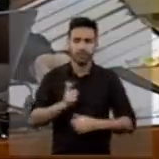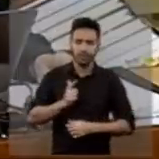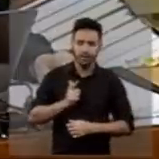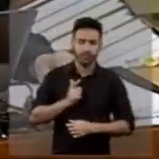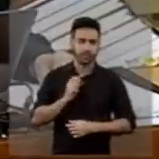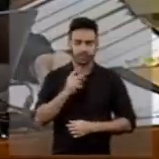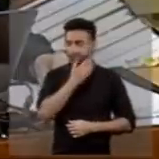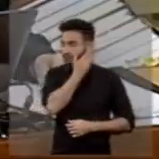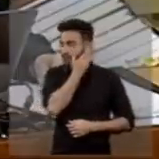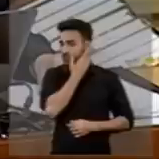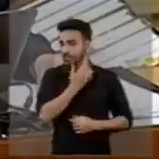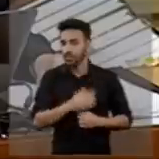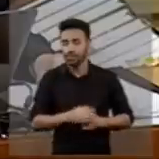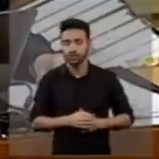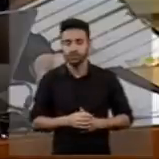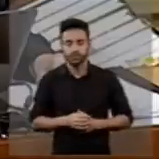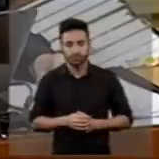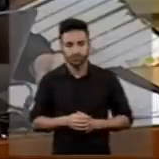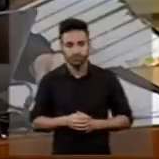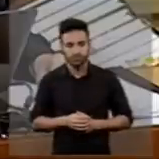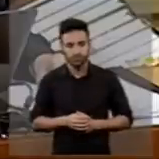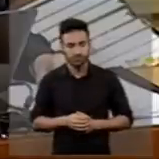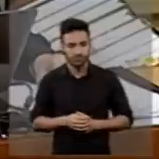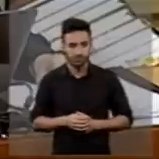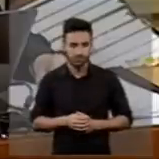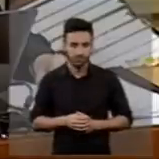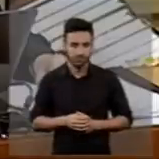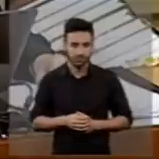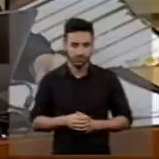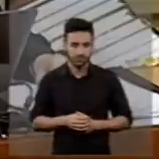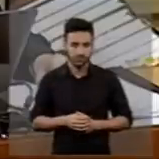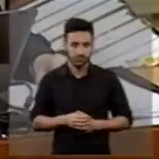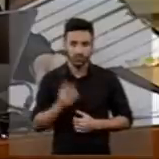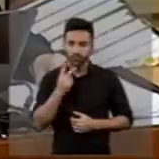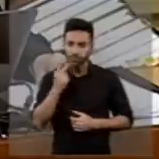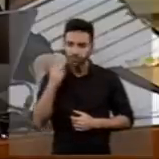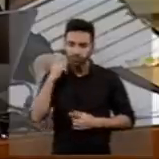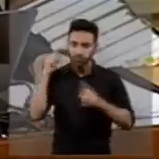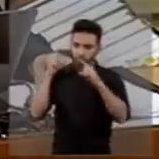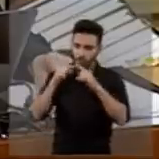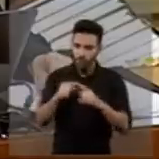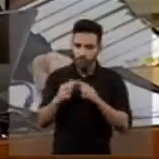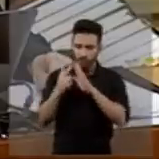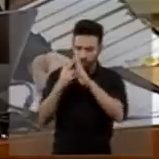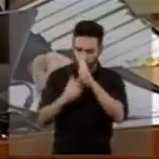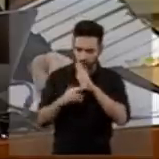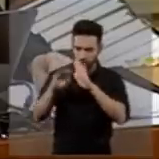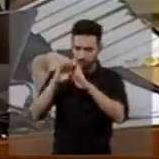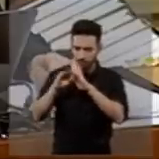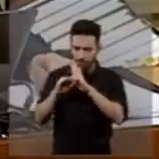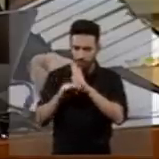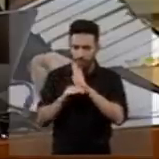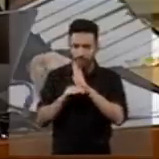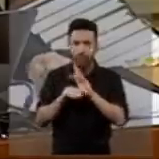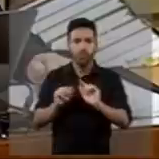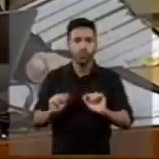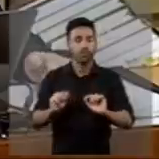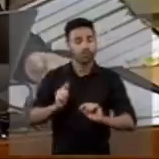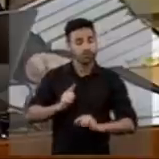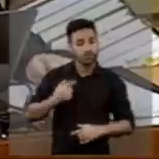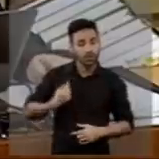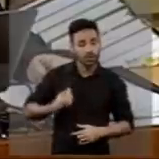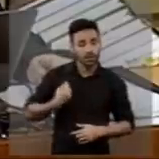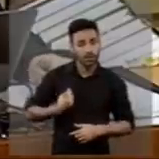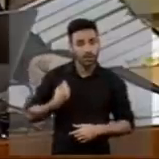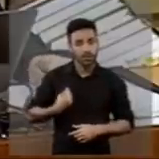no sentido de que, além de se considerar válido esse arcabouço normativo, se estabelecem